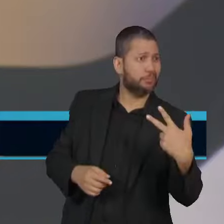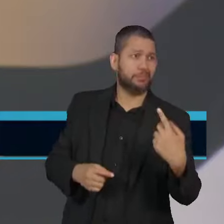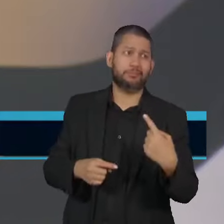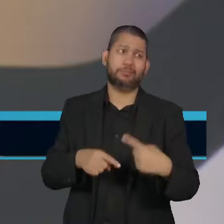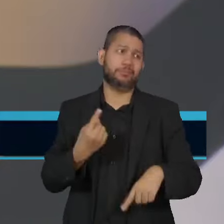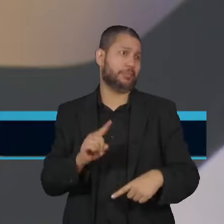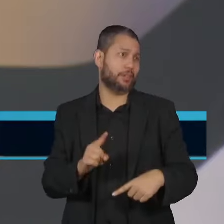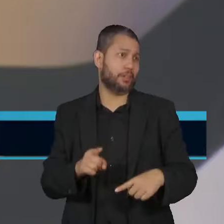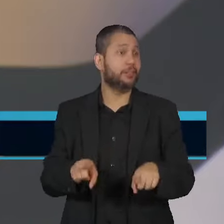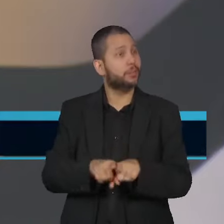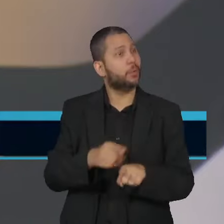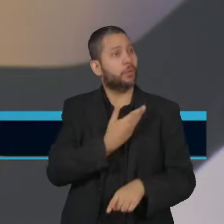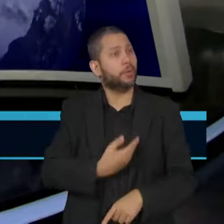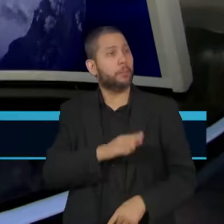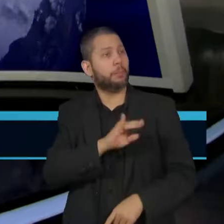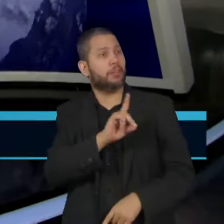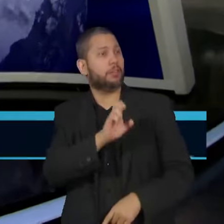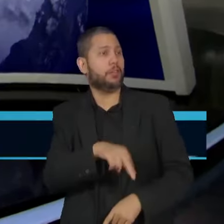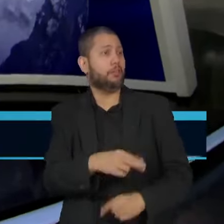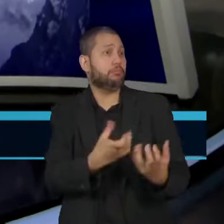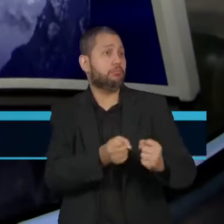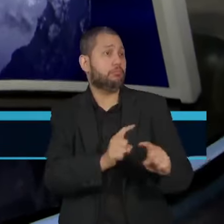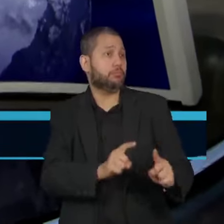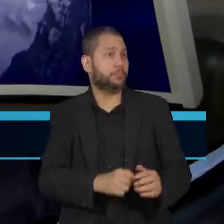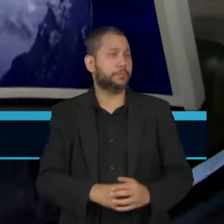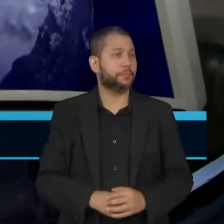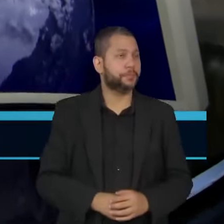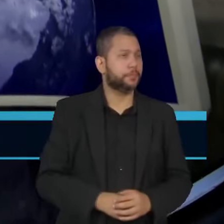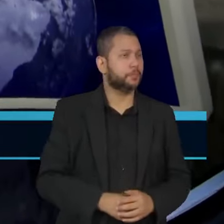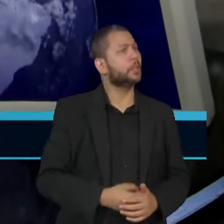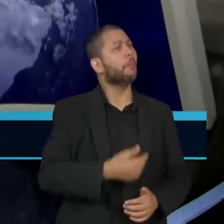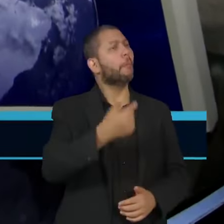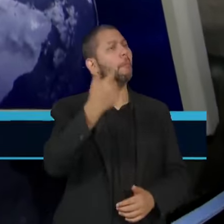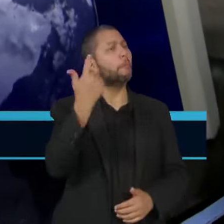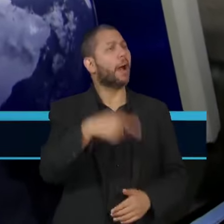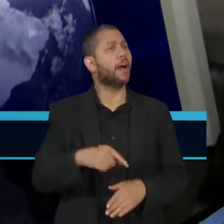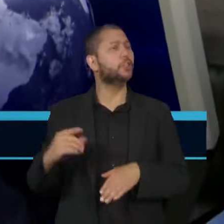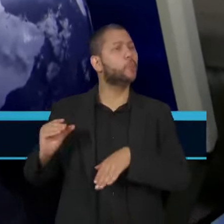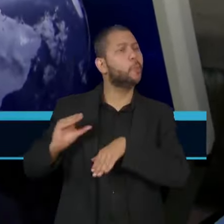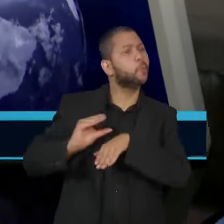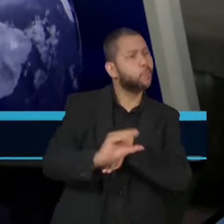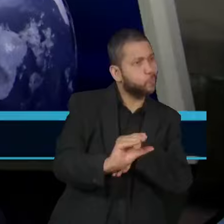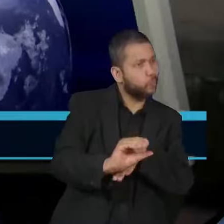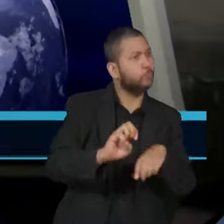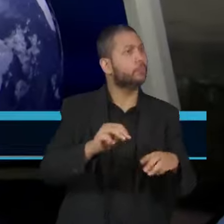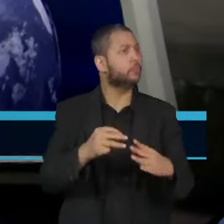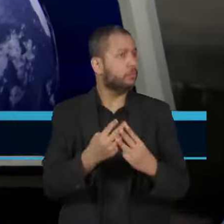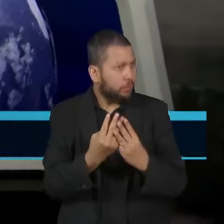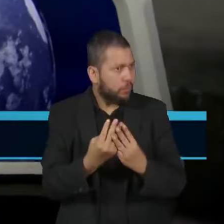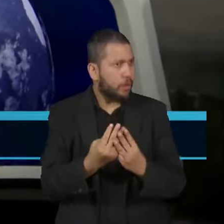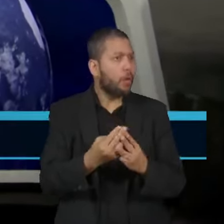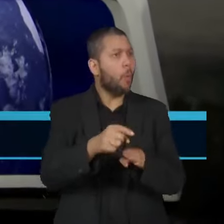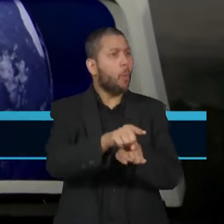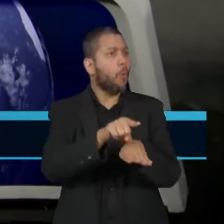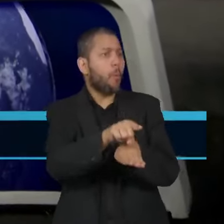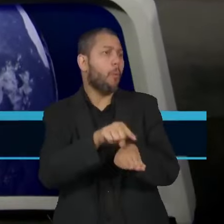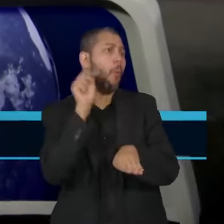o próprio governo Biden. E Schwarzman, mais recursos garantiriam uma vitória, como afirmou Benjamin